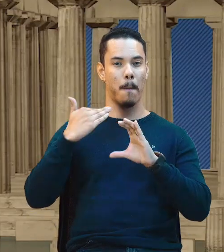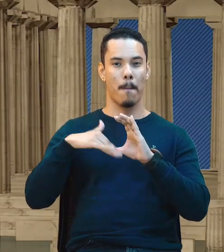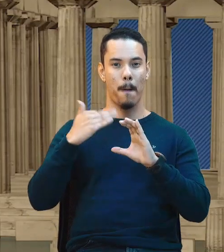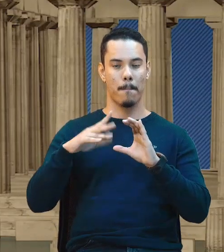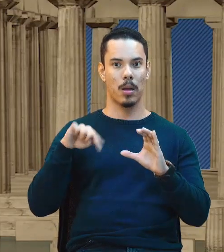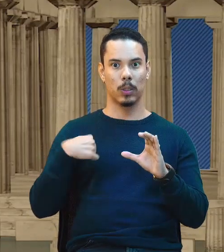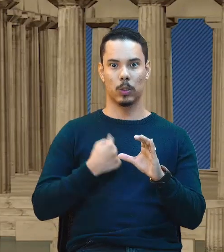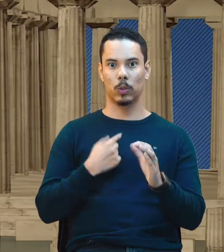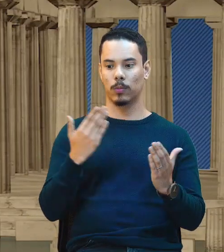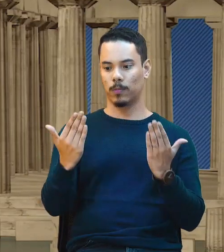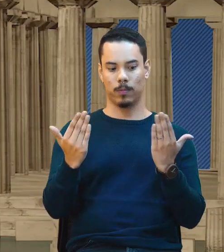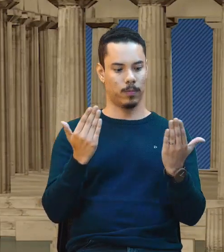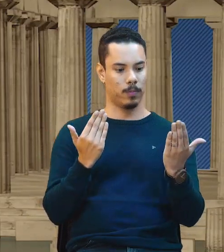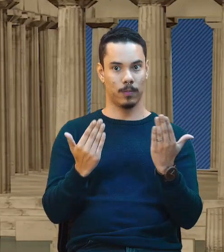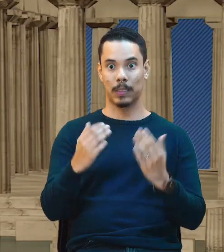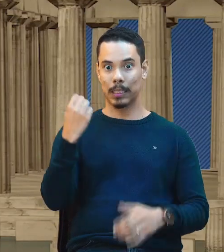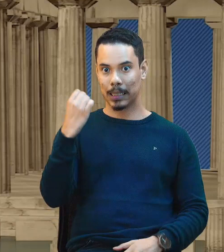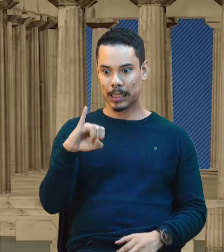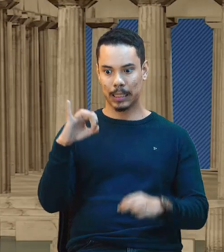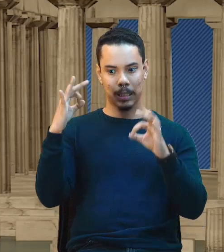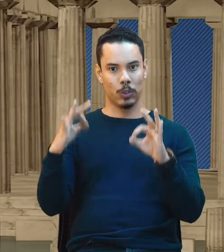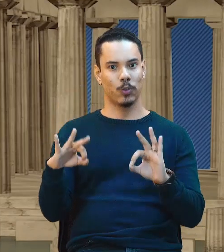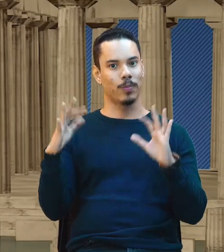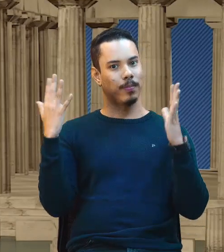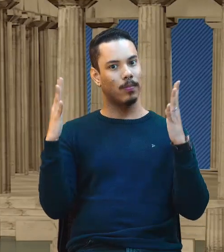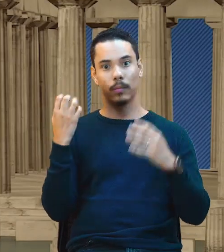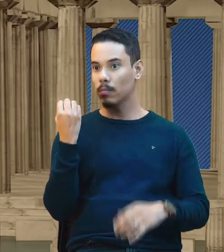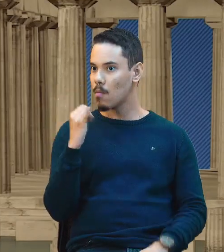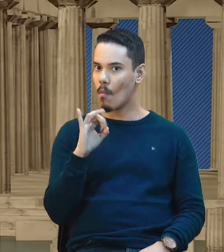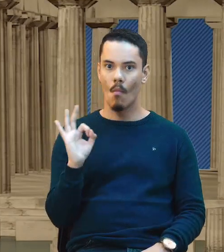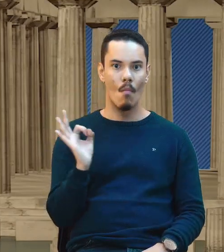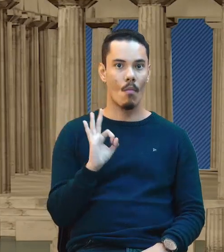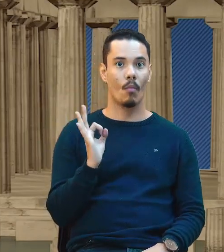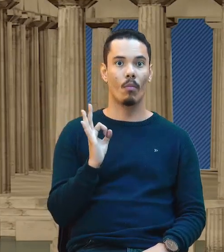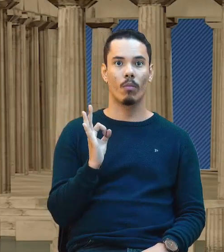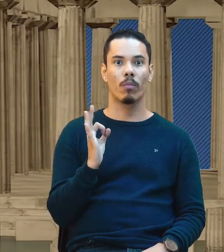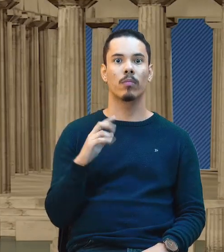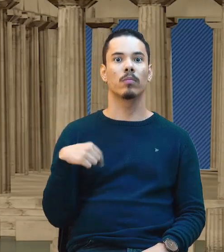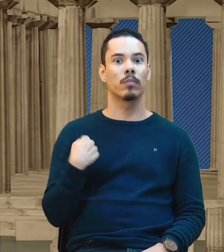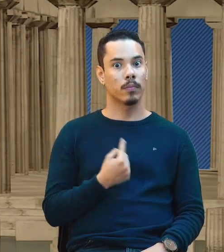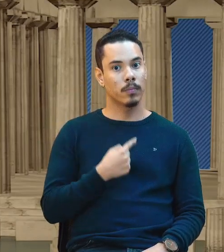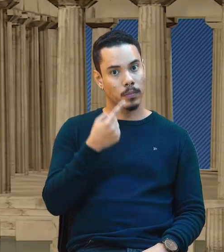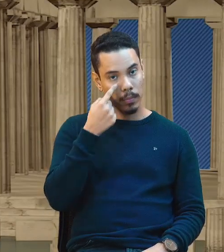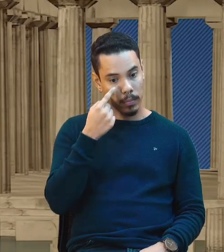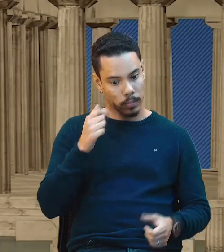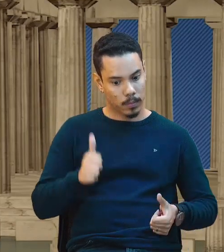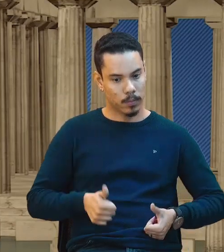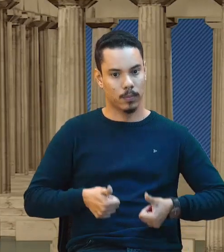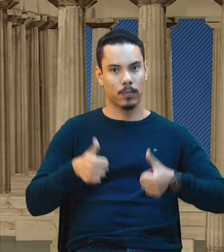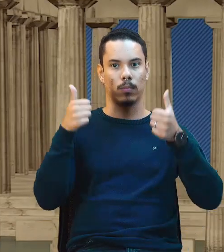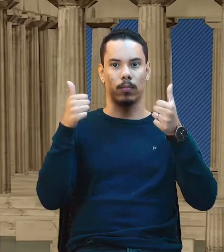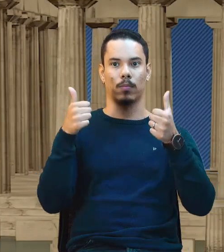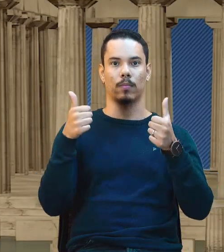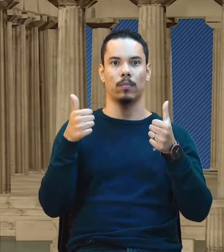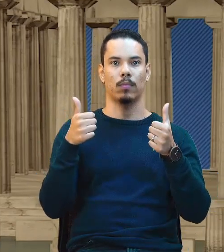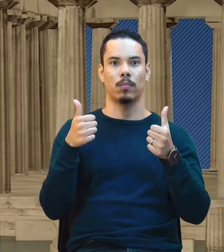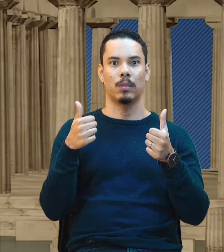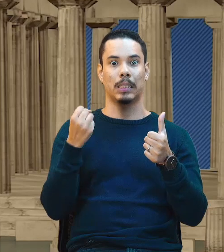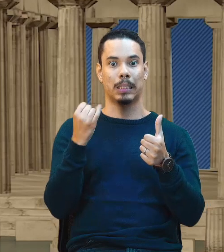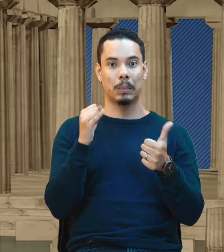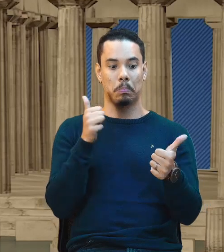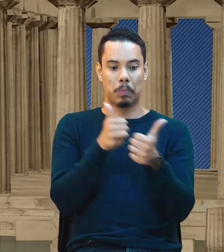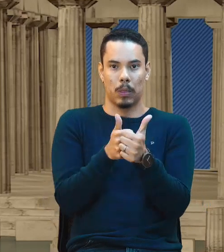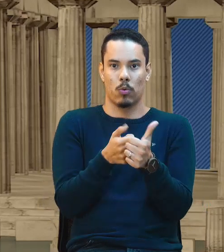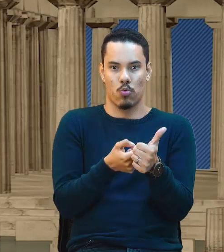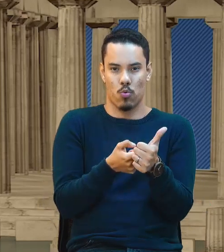paralelo. Se acertou, parabéns. Se não acertou, vamos melhorar. Se chegou perto, tá quase no